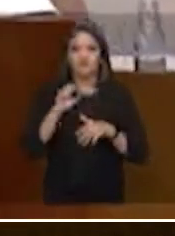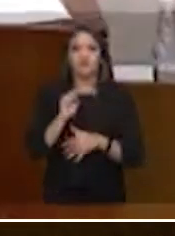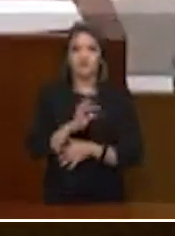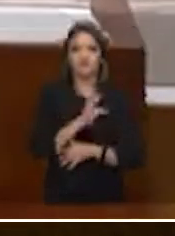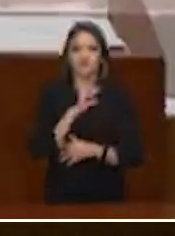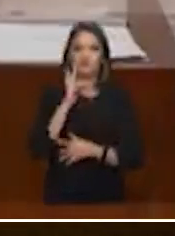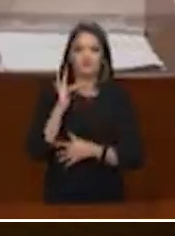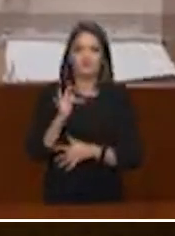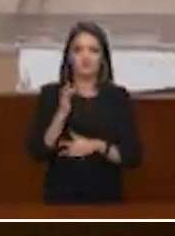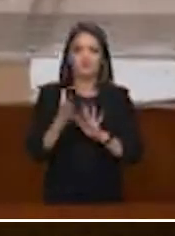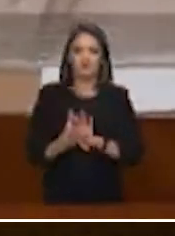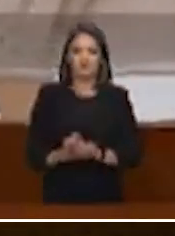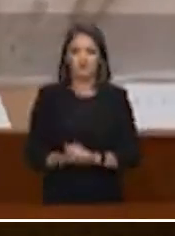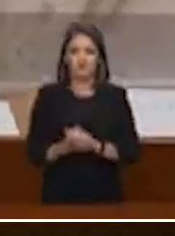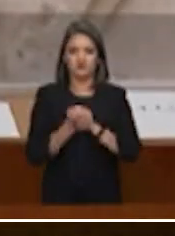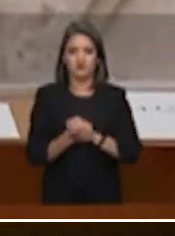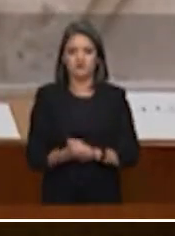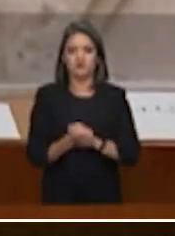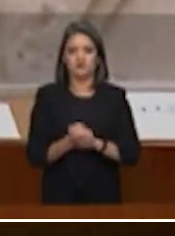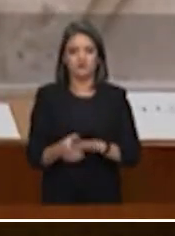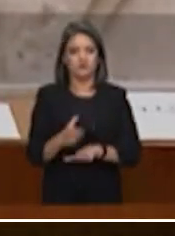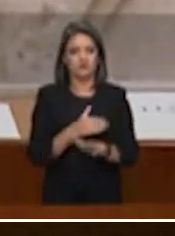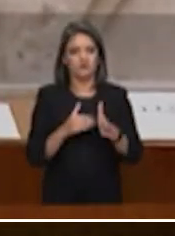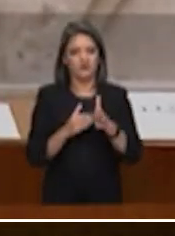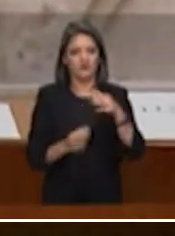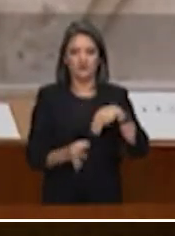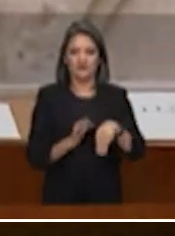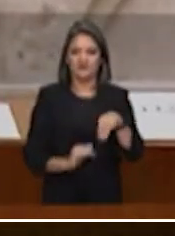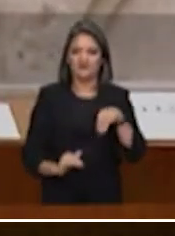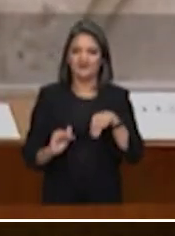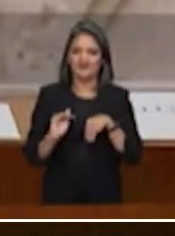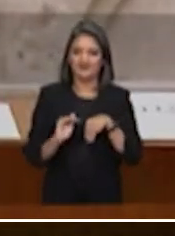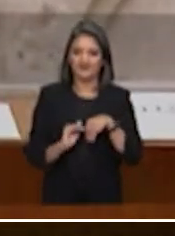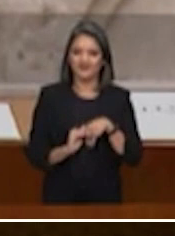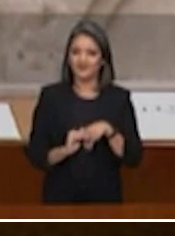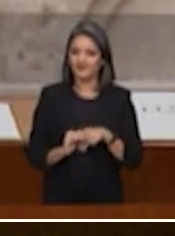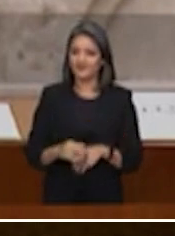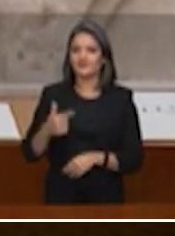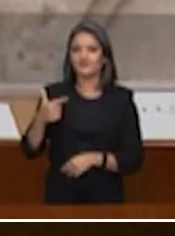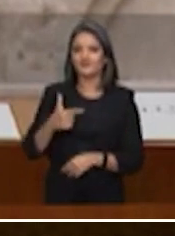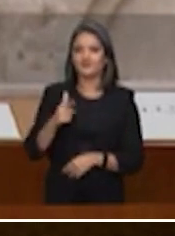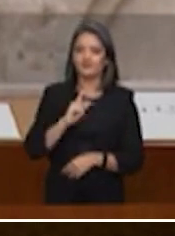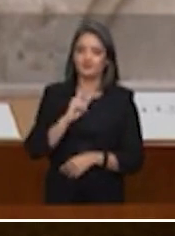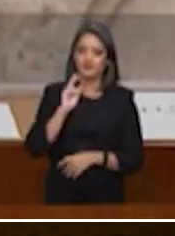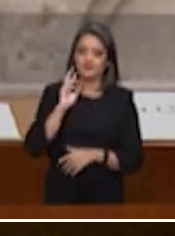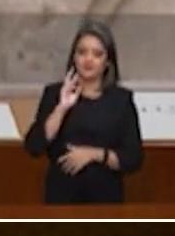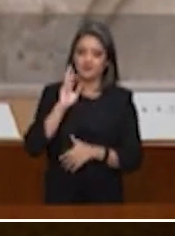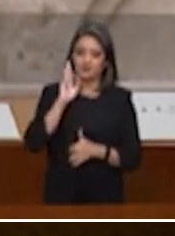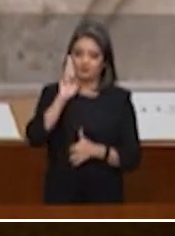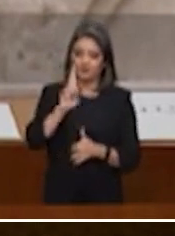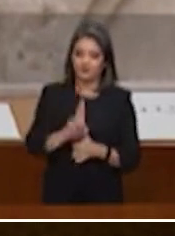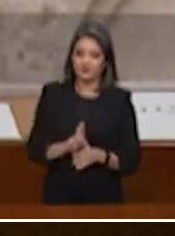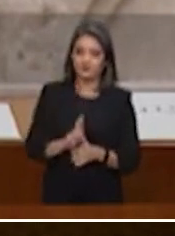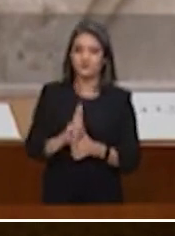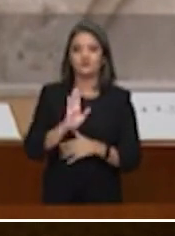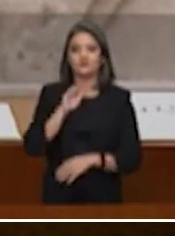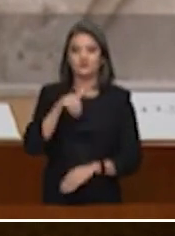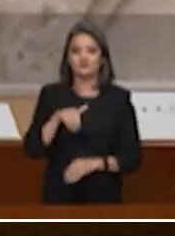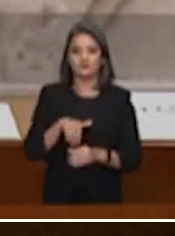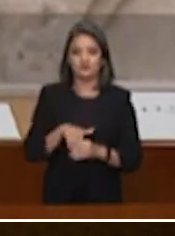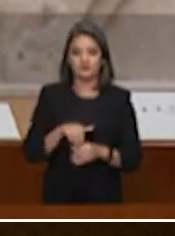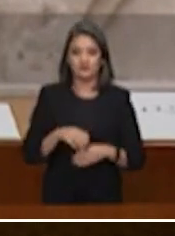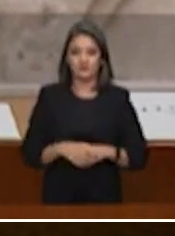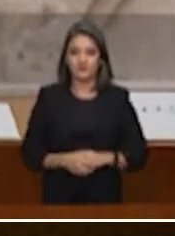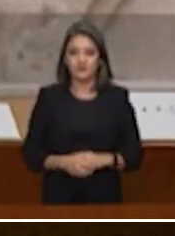eu comemoraria mas eu fico sempre pensando o que há por detrás disso e eu refletir bastante então foi feito isso de